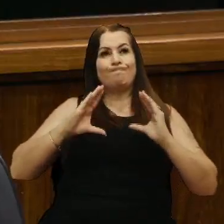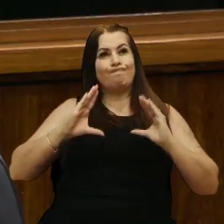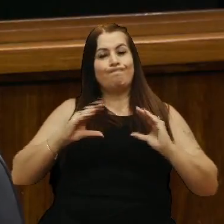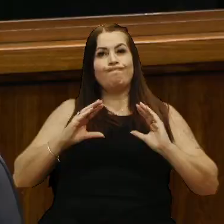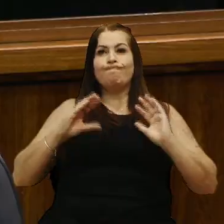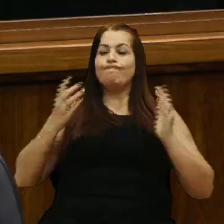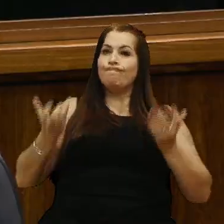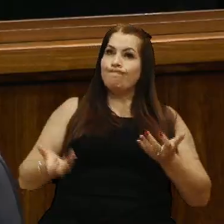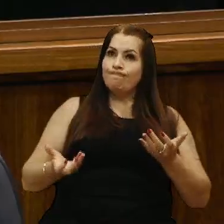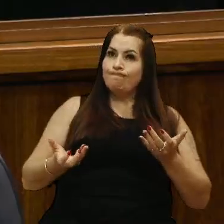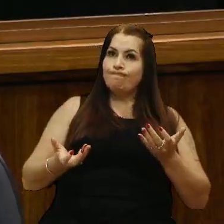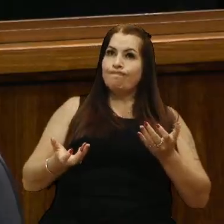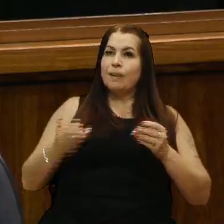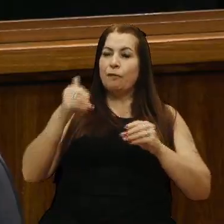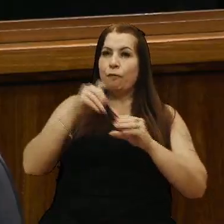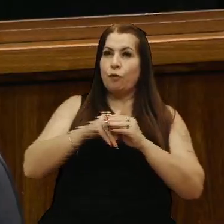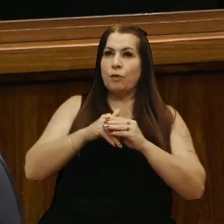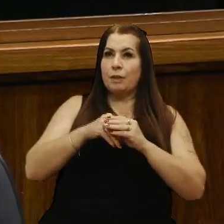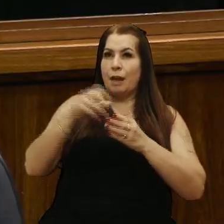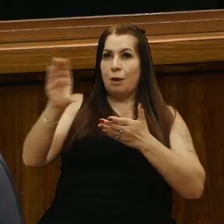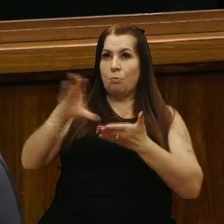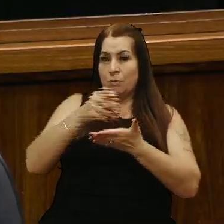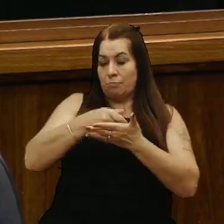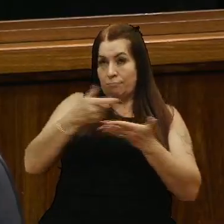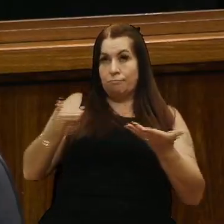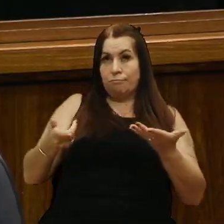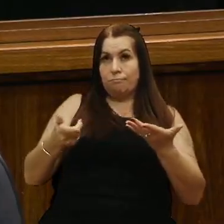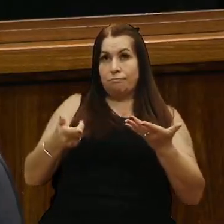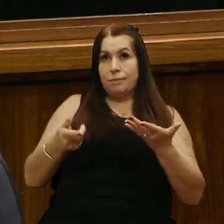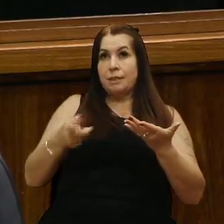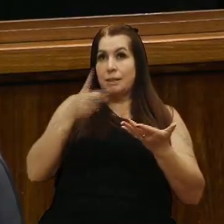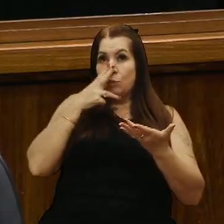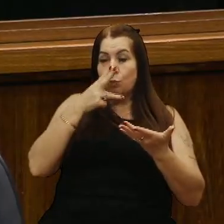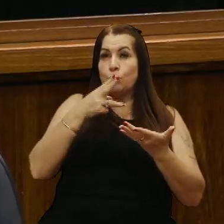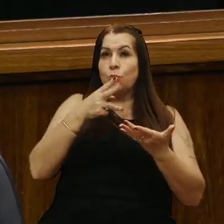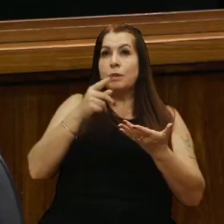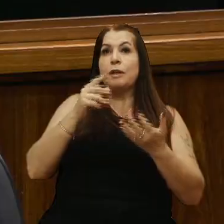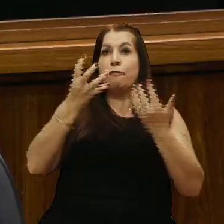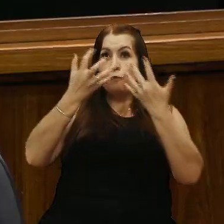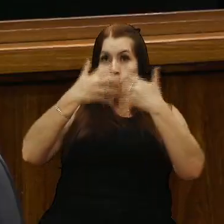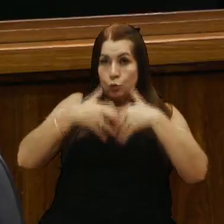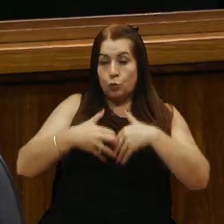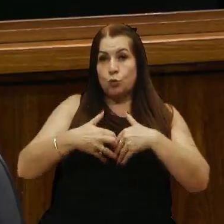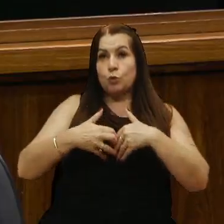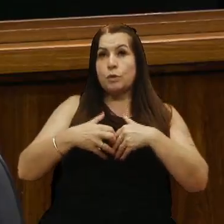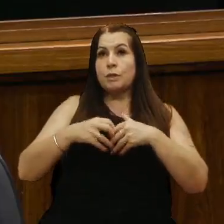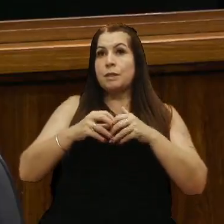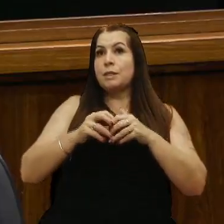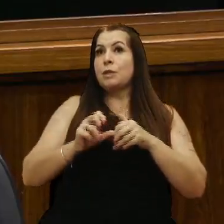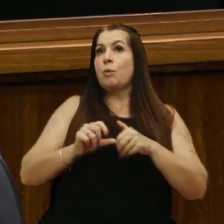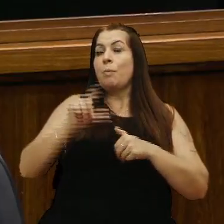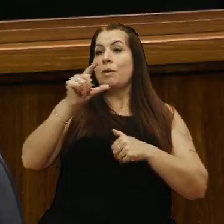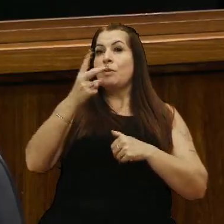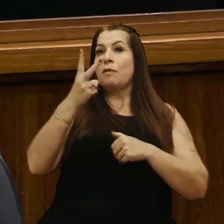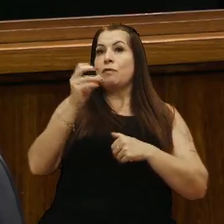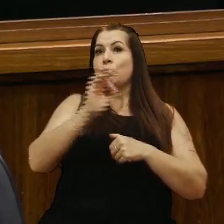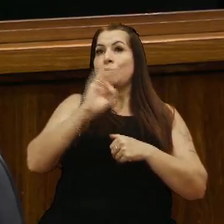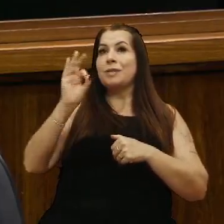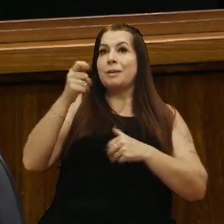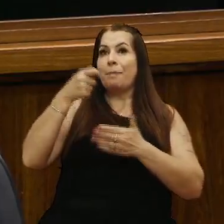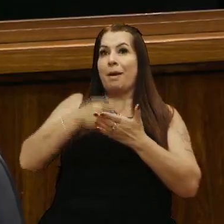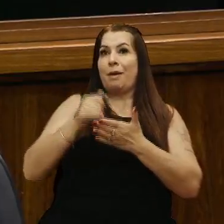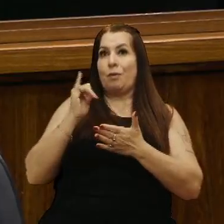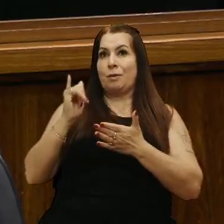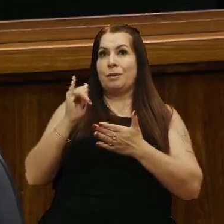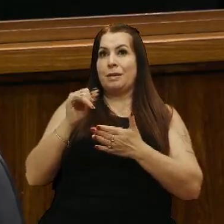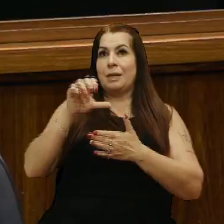confortável a votar um subsídio que mesmo assim condiciona a um aumento de 20% a passagem, passando